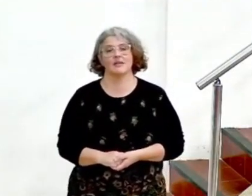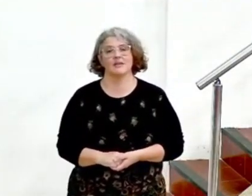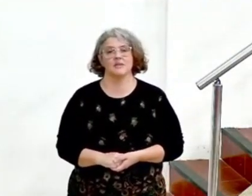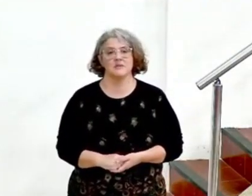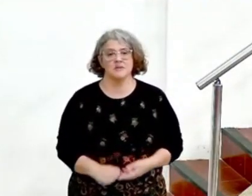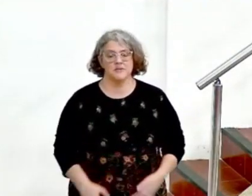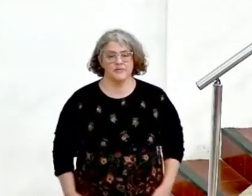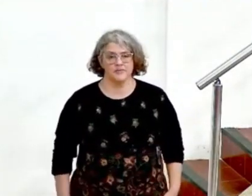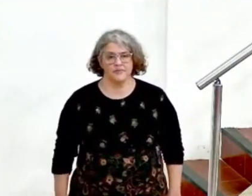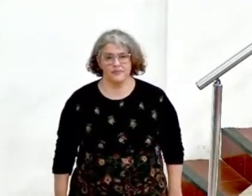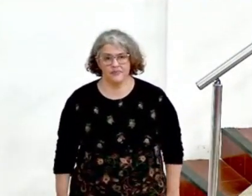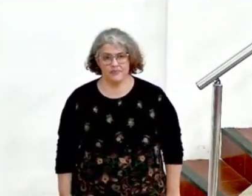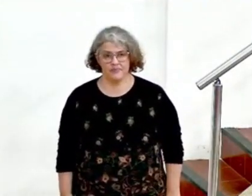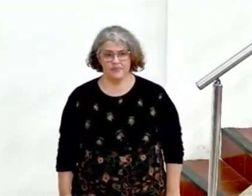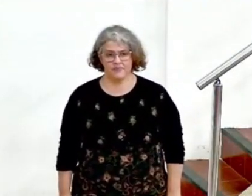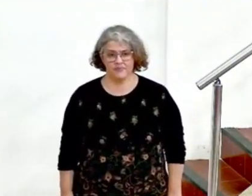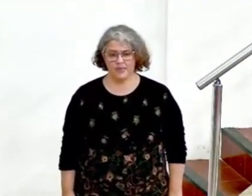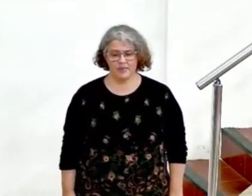salvação.